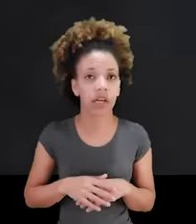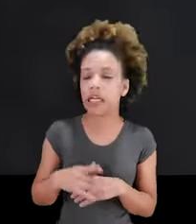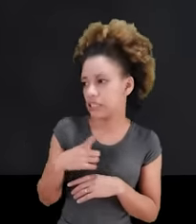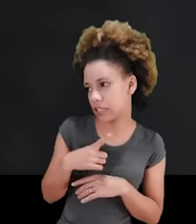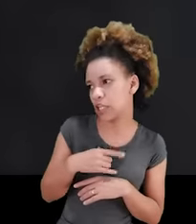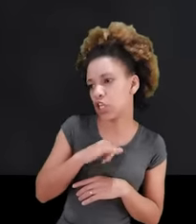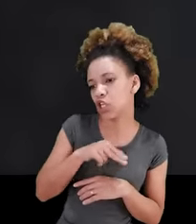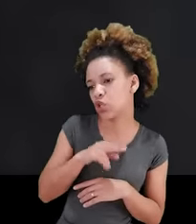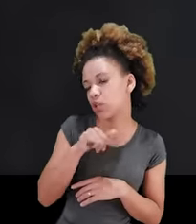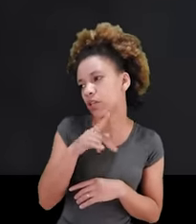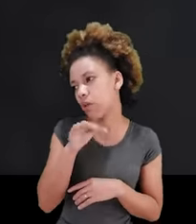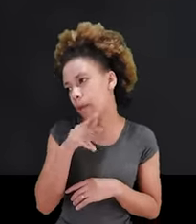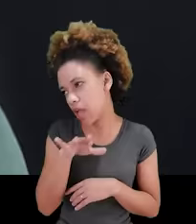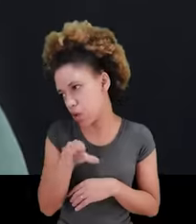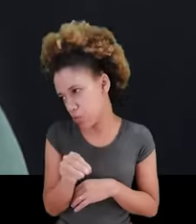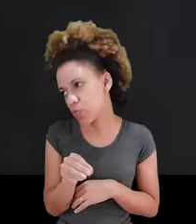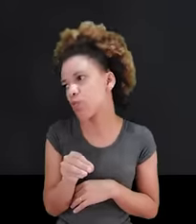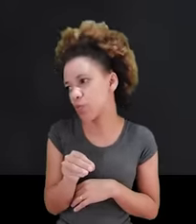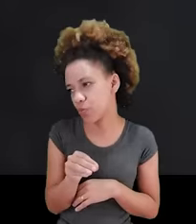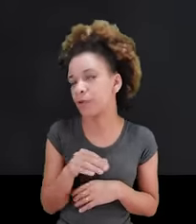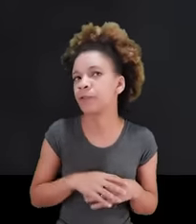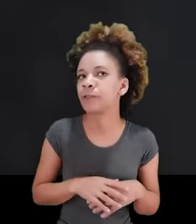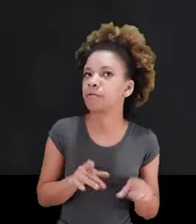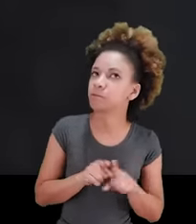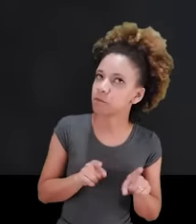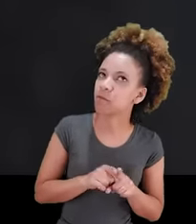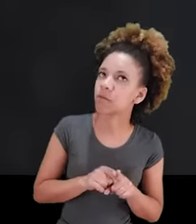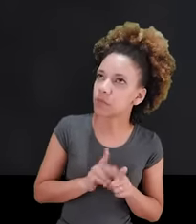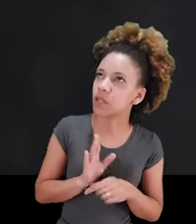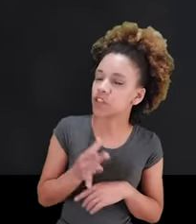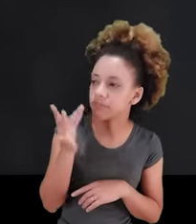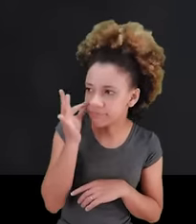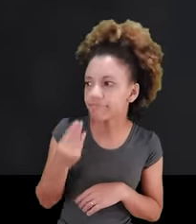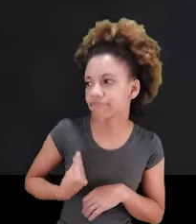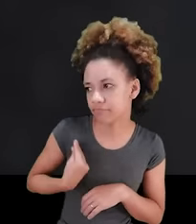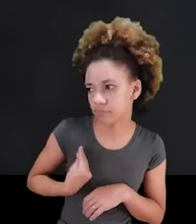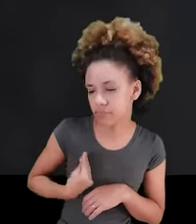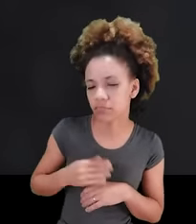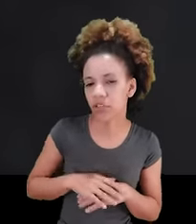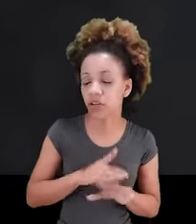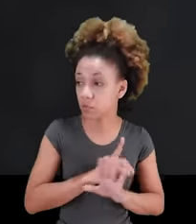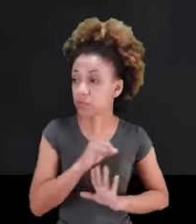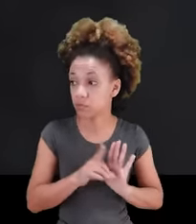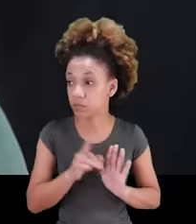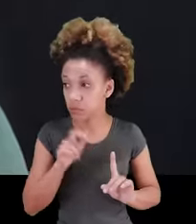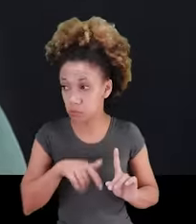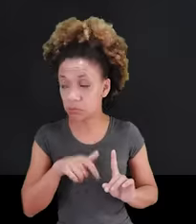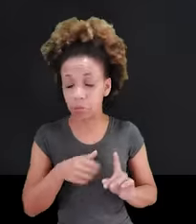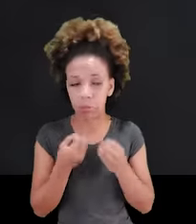de Almeida, está vivo. Não sei se já ouviste falar do Joaquim de Almeida. Se vis a cara, vais reconhecer que já passou. É um ator que participa em inúmeros.